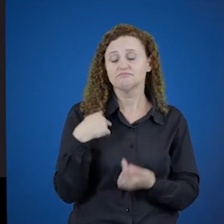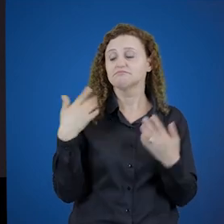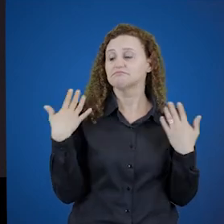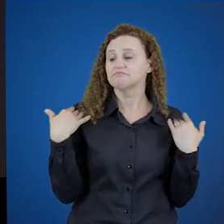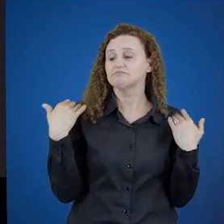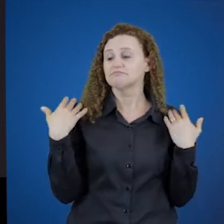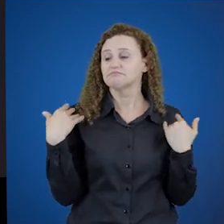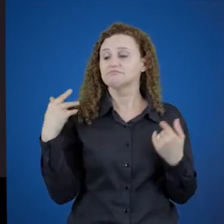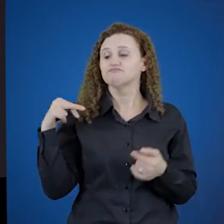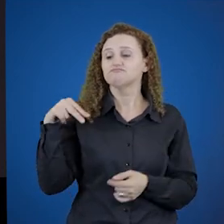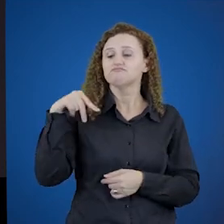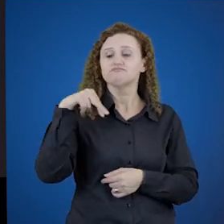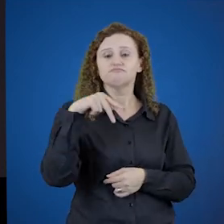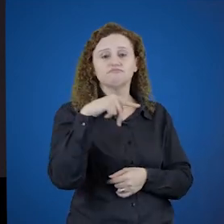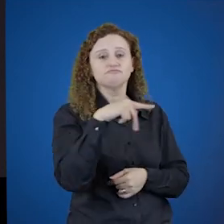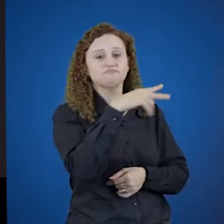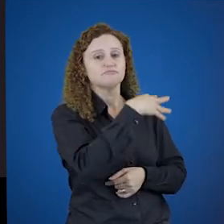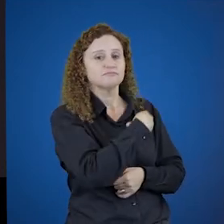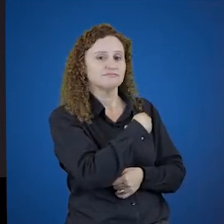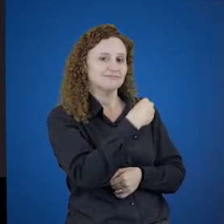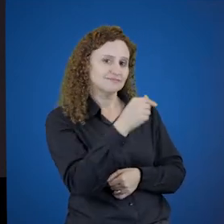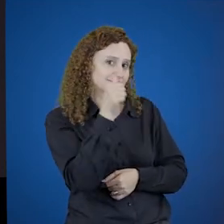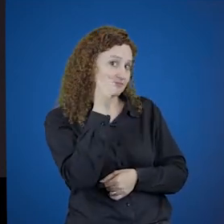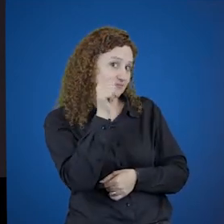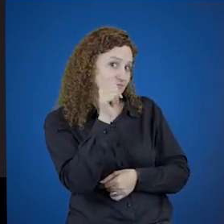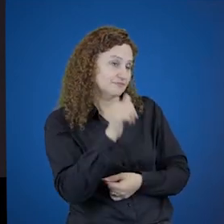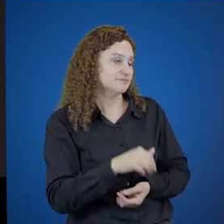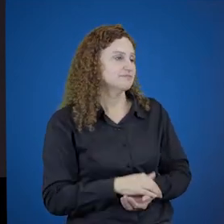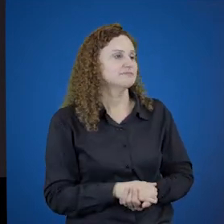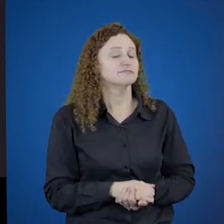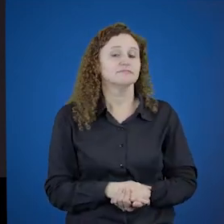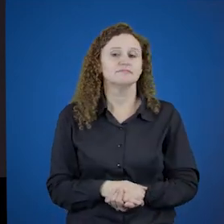e com a minha filha